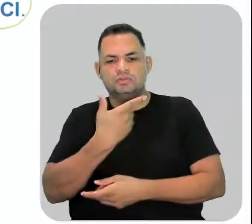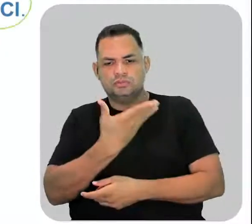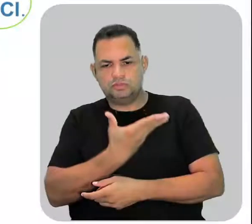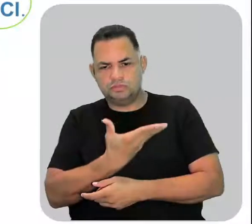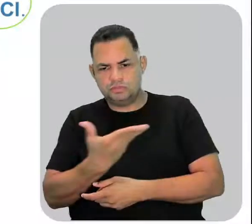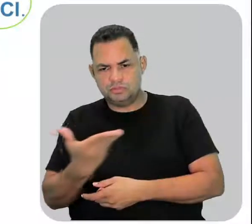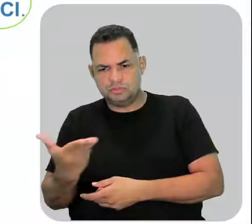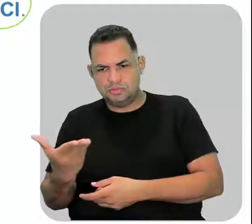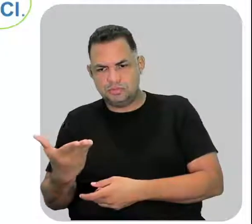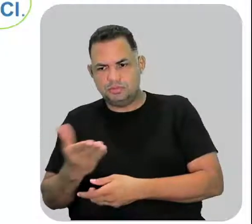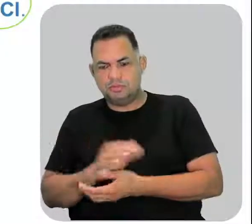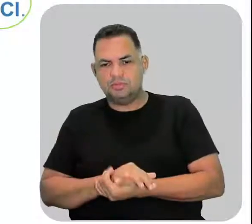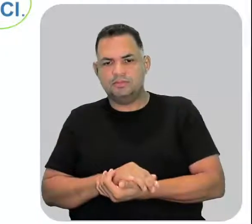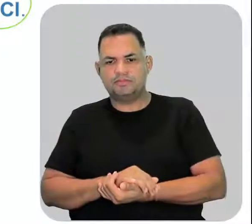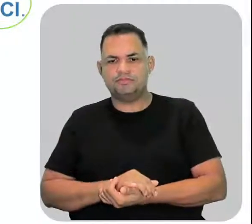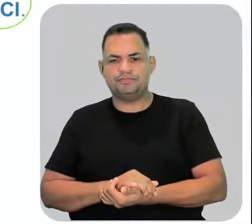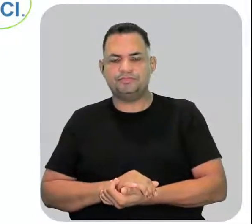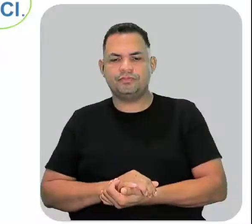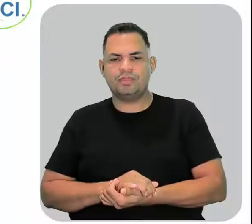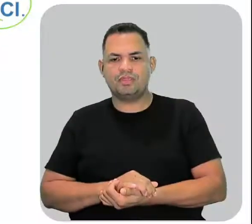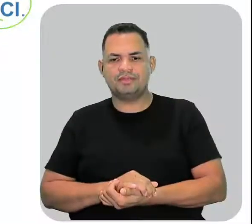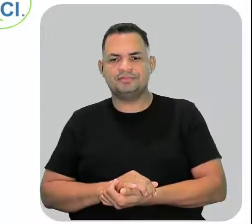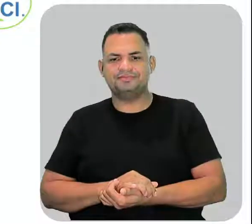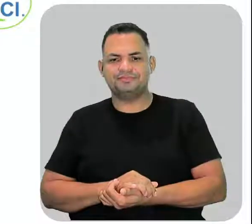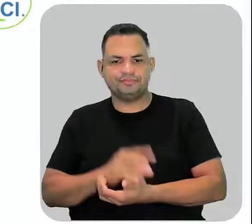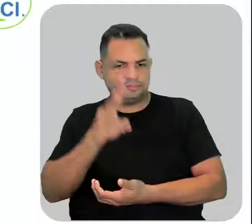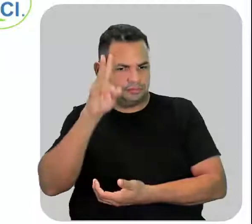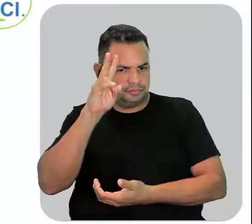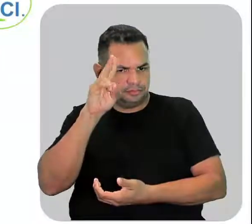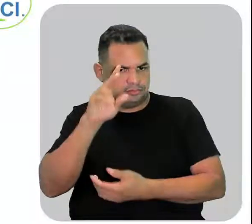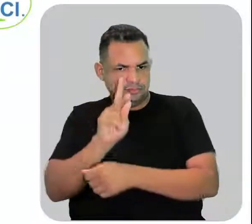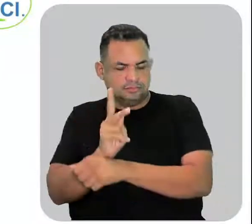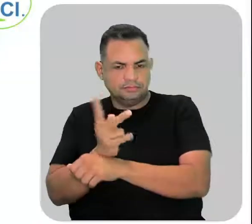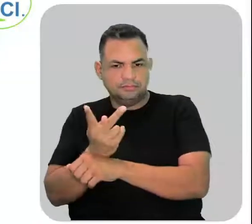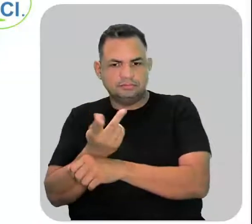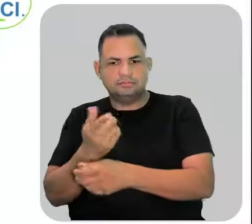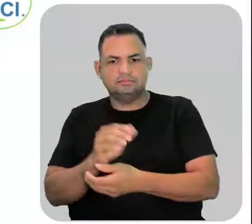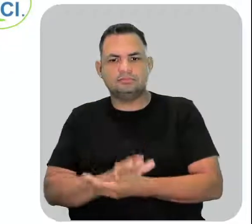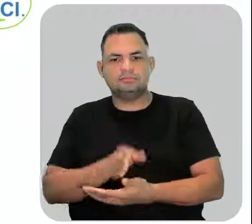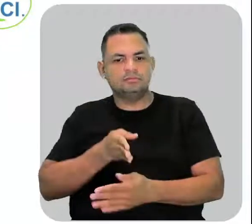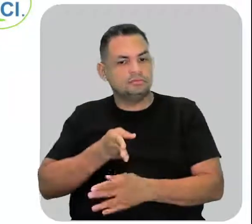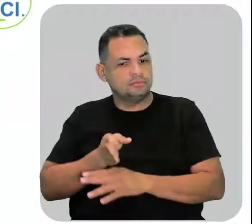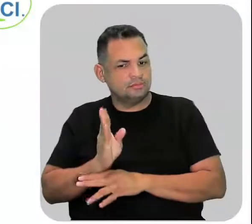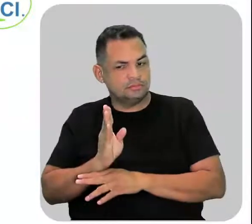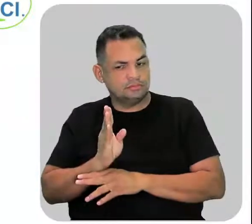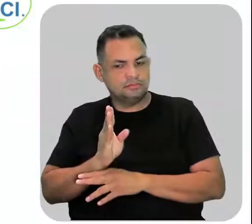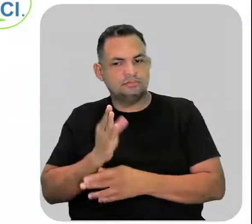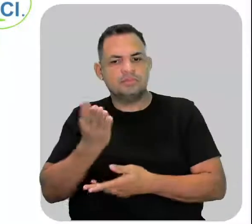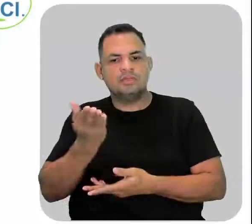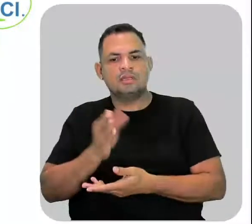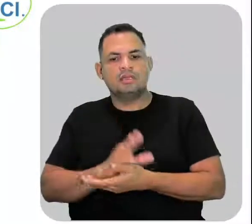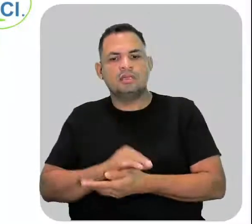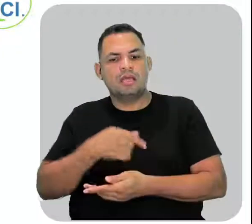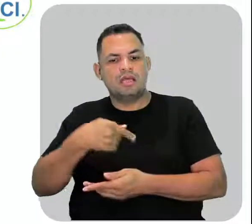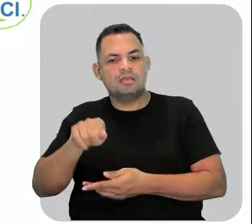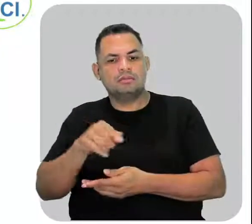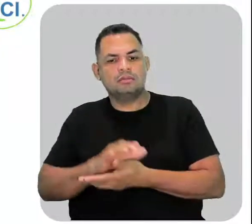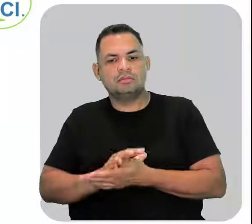2-cloropropano e HCl. Lembrando, esse hidrogênio aqui é o que saiu da nossa